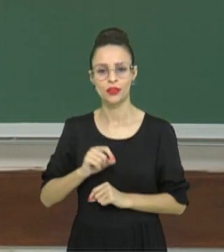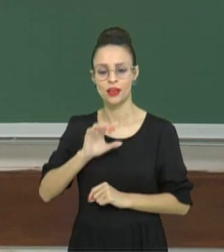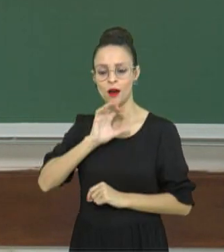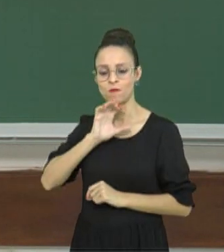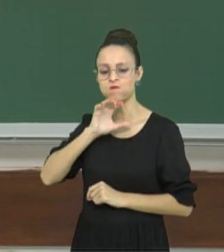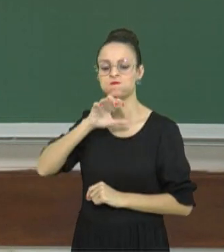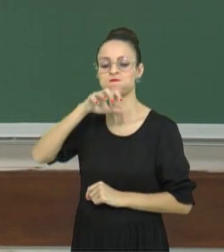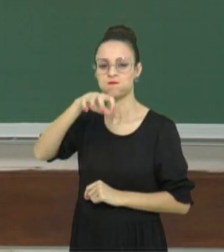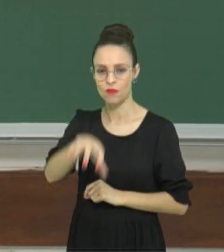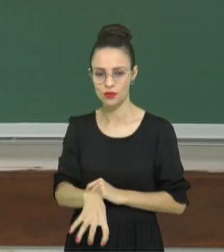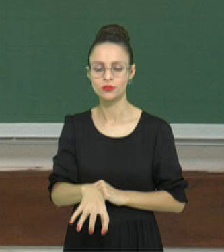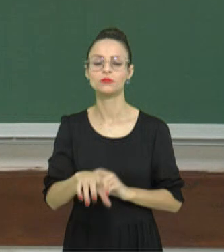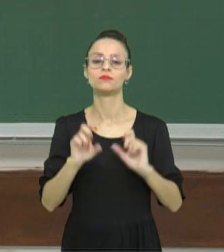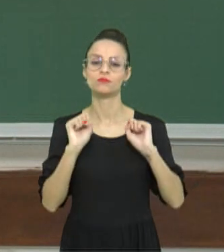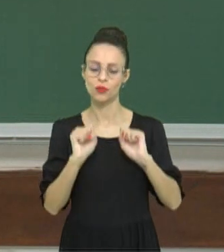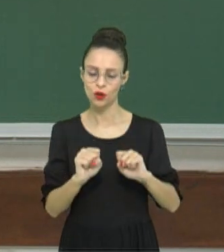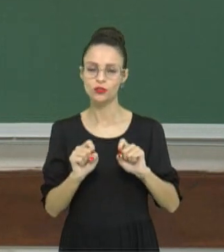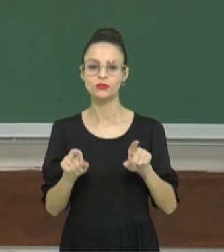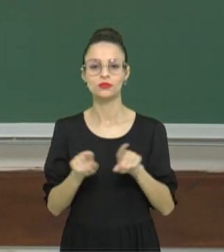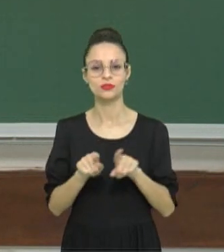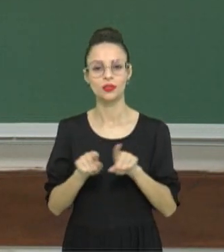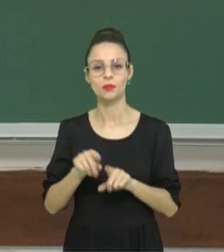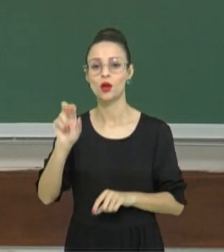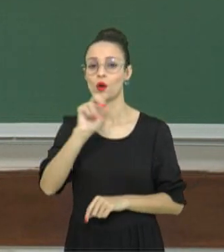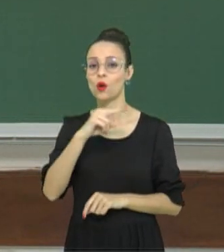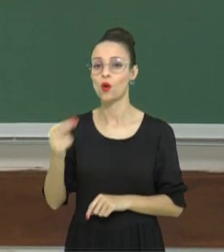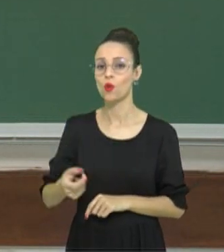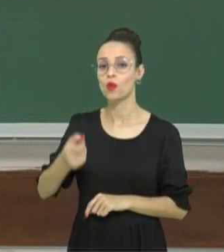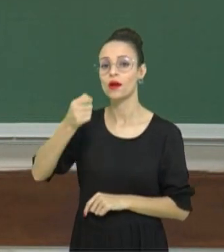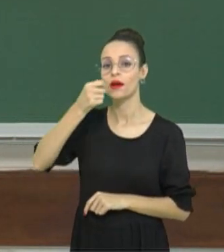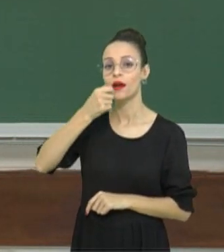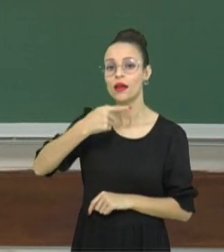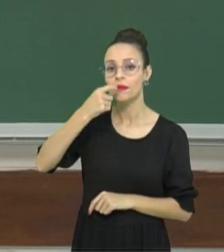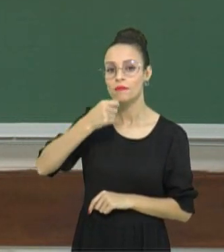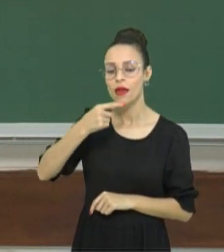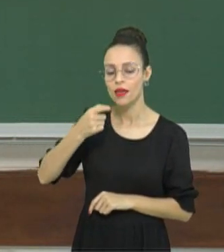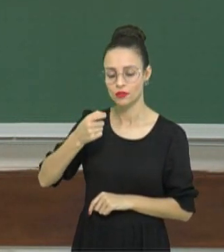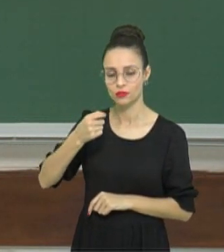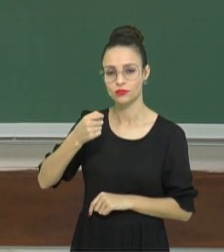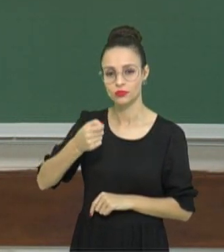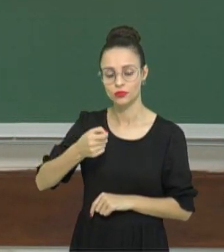regurgitar novamente esse alimento para fora ou tomar algum tipo de